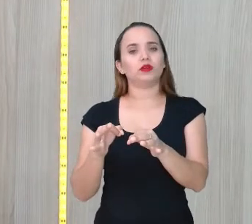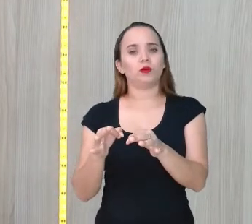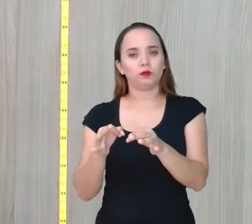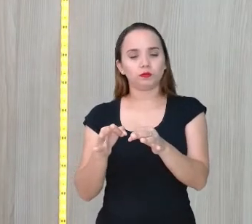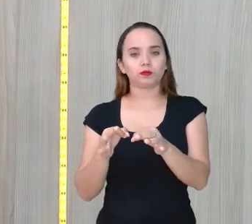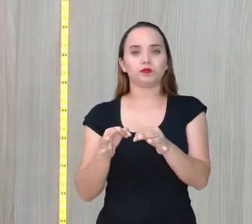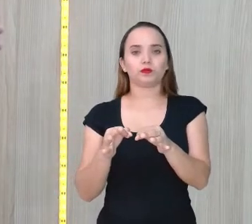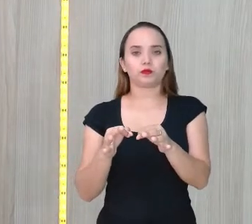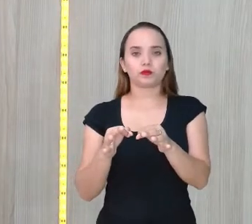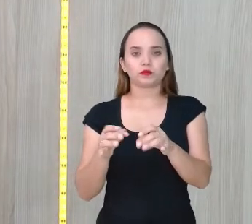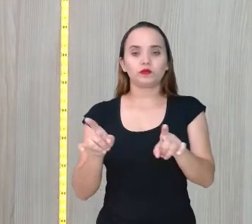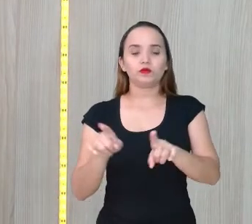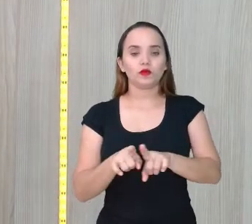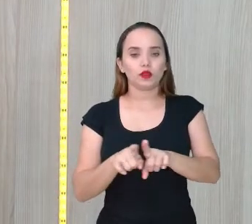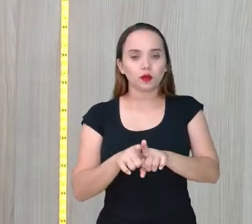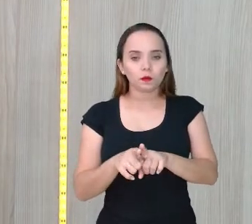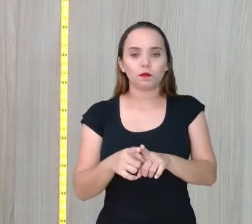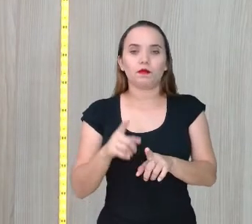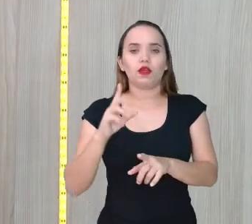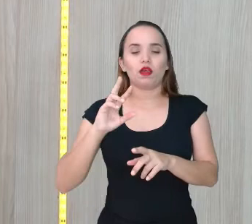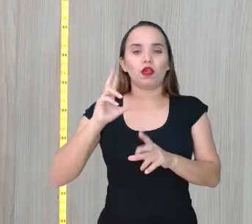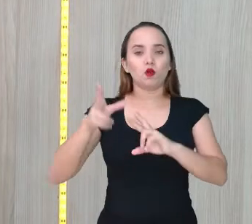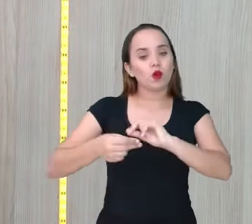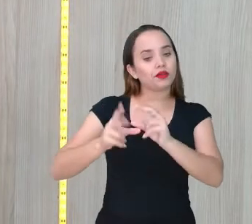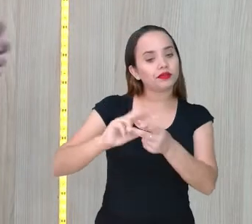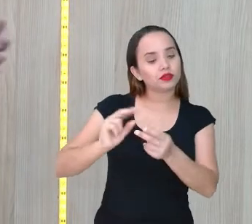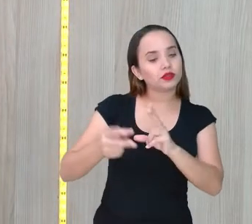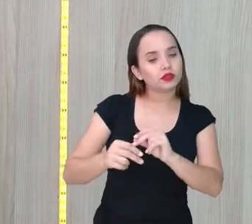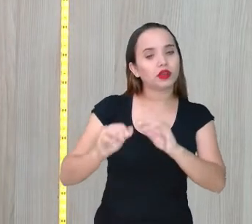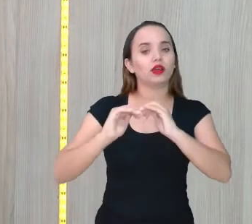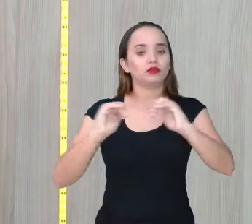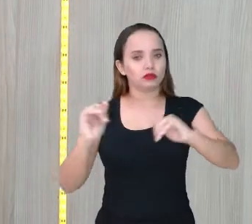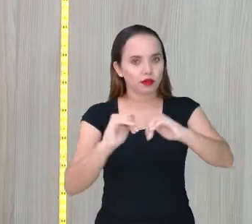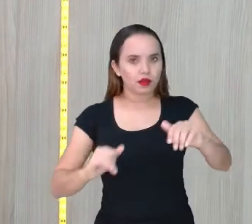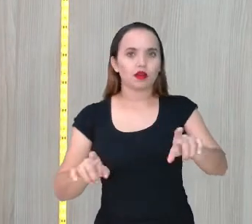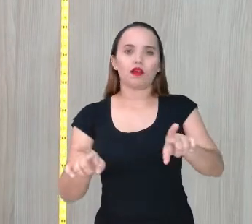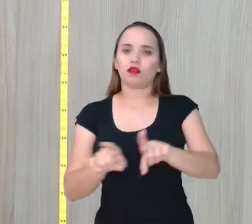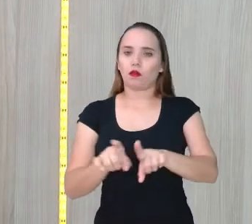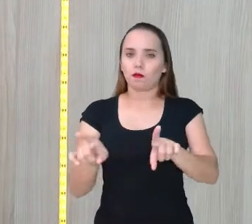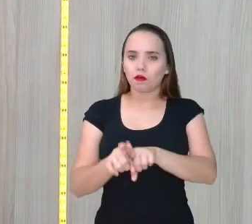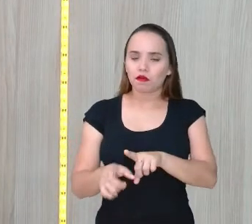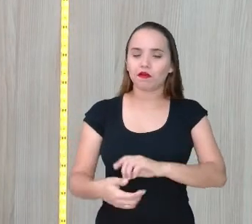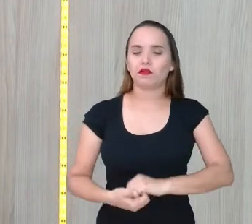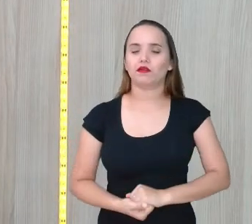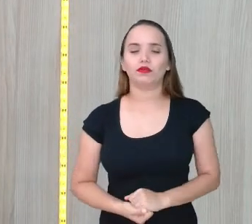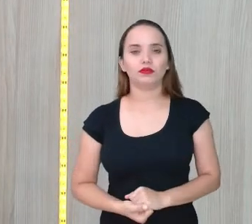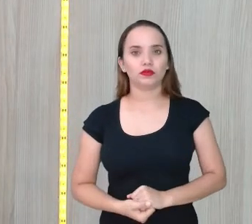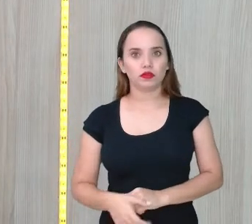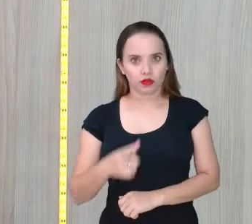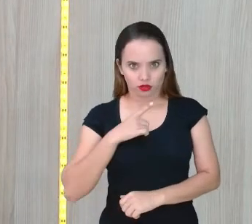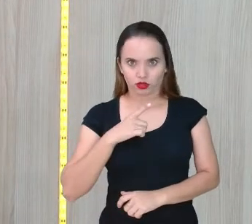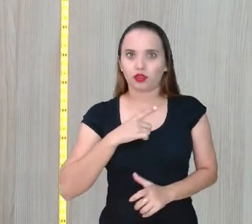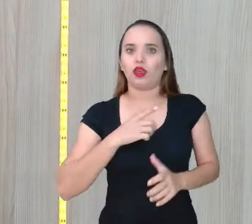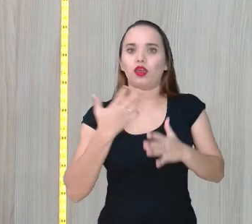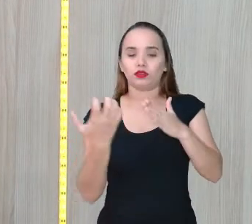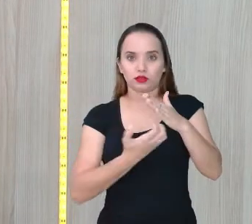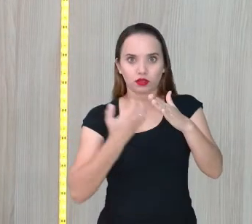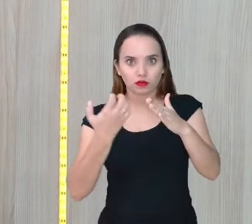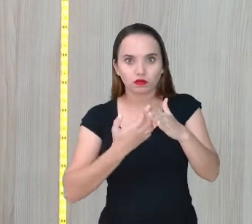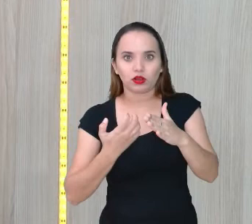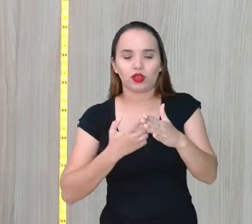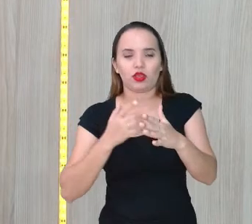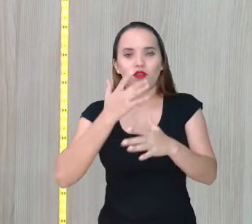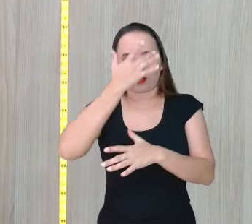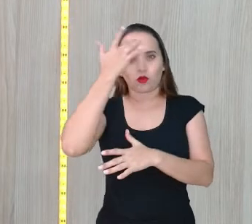O que é lixo sólido, né? Reciclado, você pode colocar também à parte, separado. Né? Já existem as cooperativas e o pessoal que